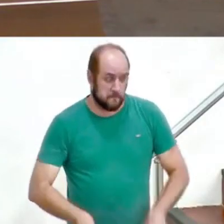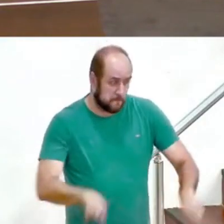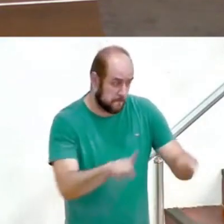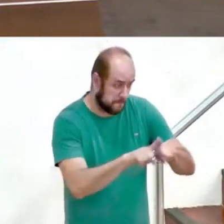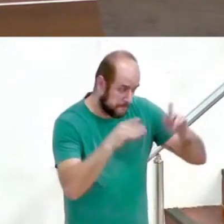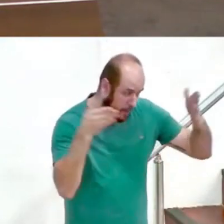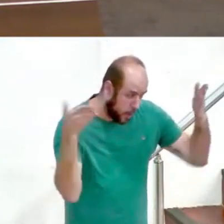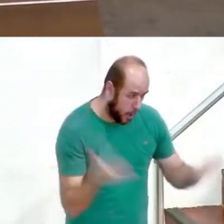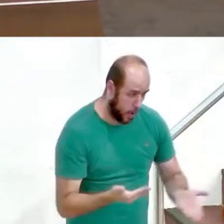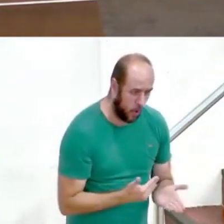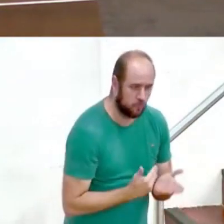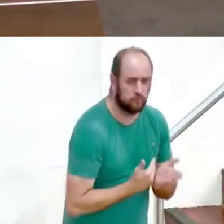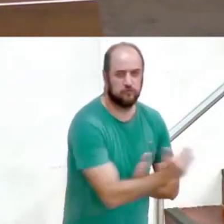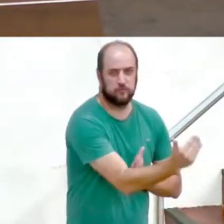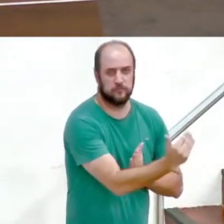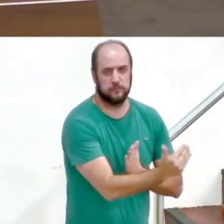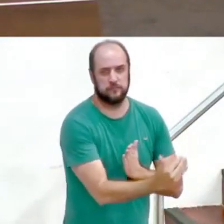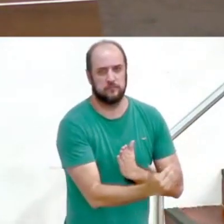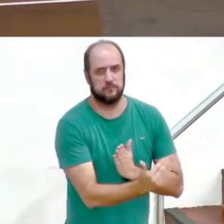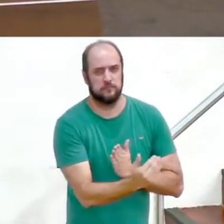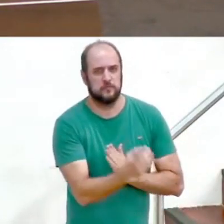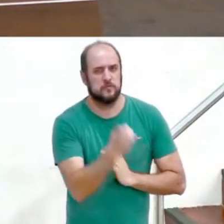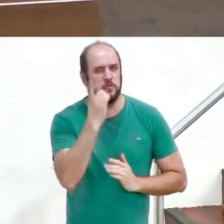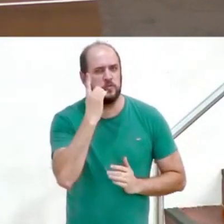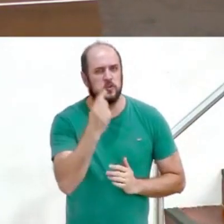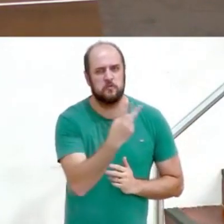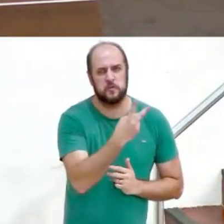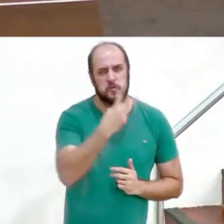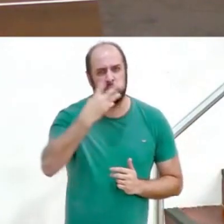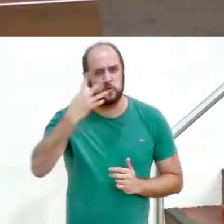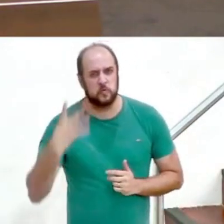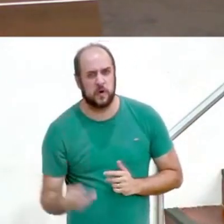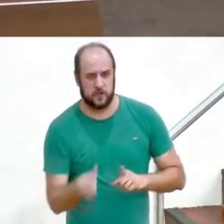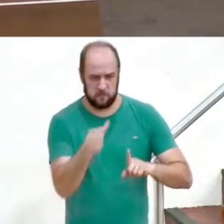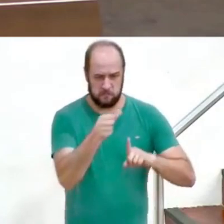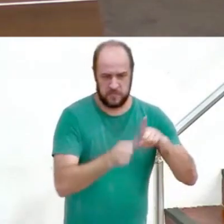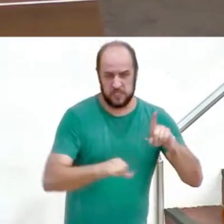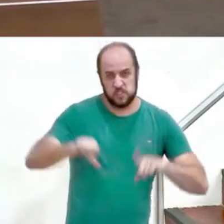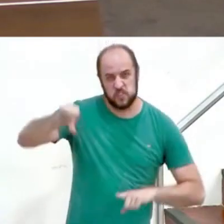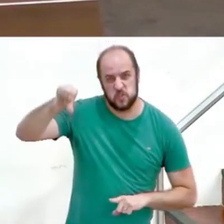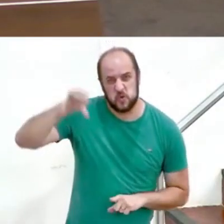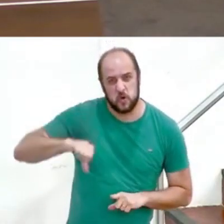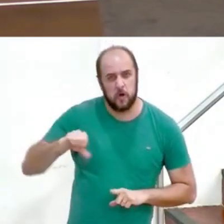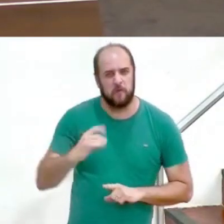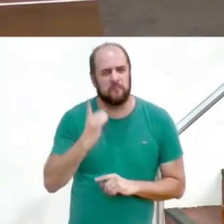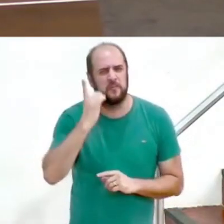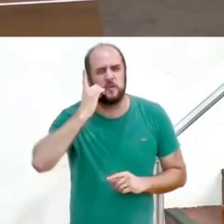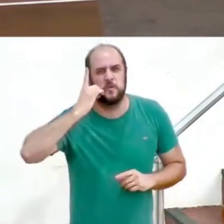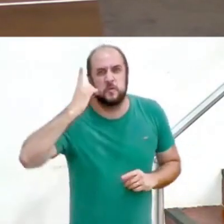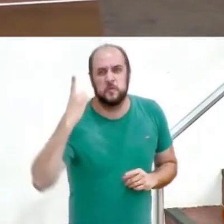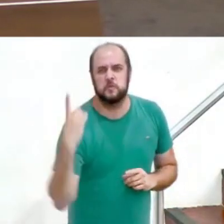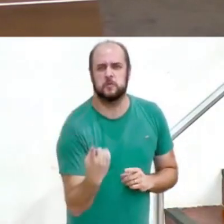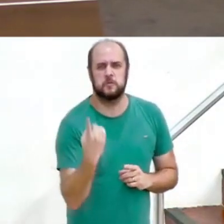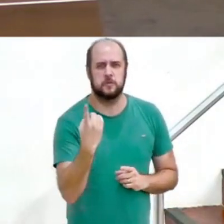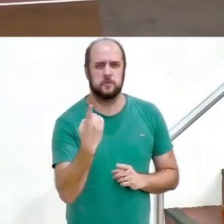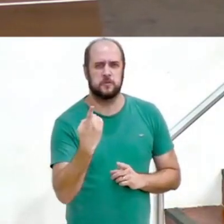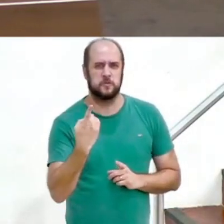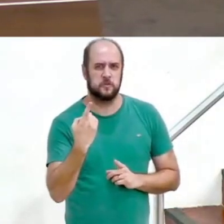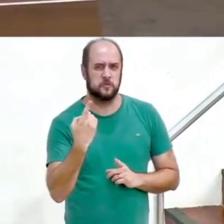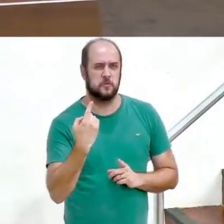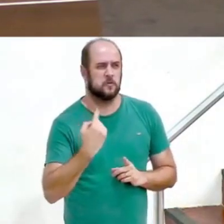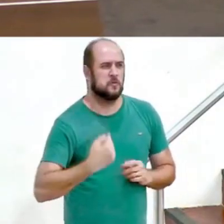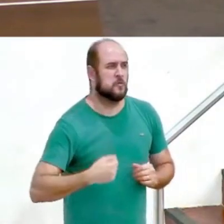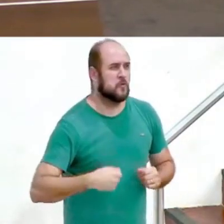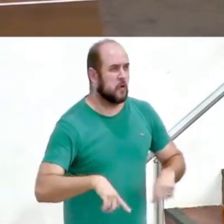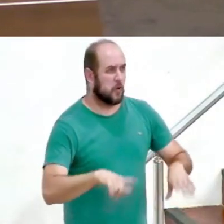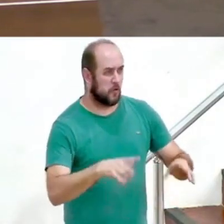hoje, desde o 24º dia do 9º mês, desde o dia em que foram